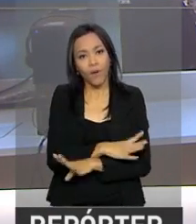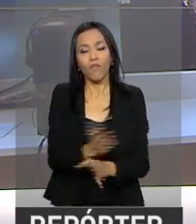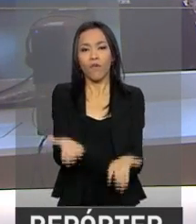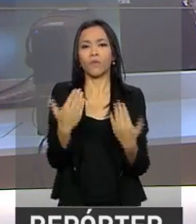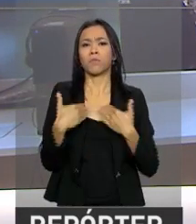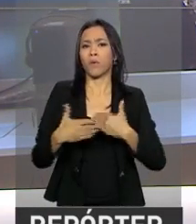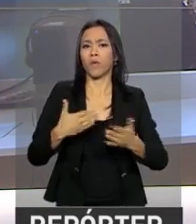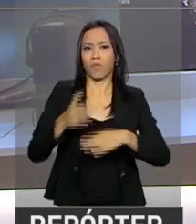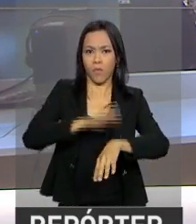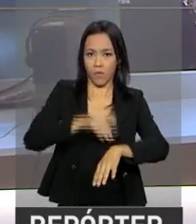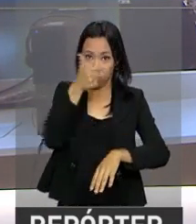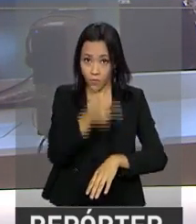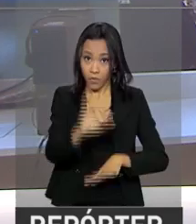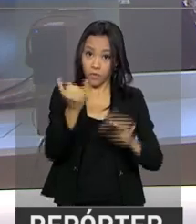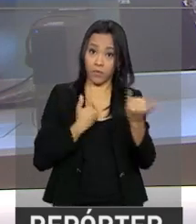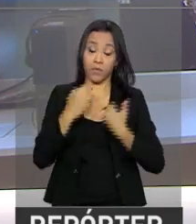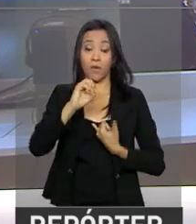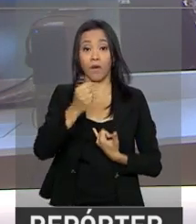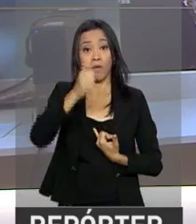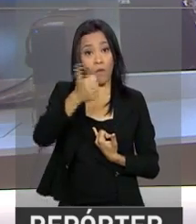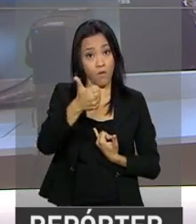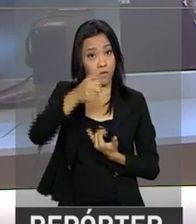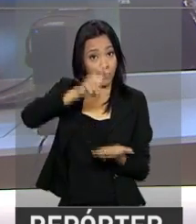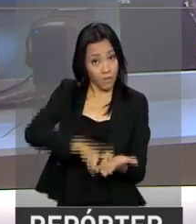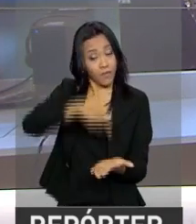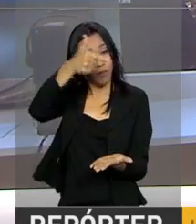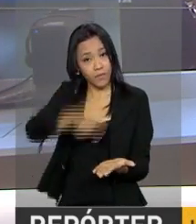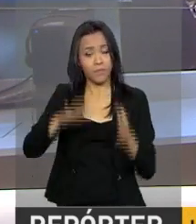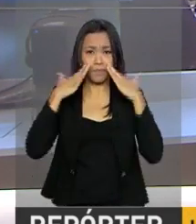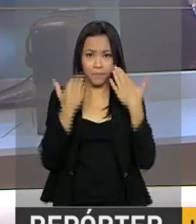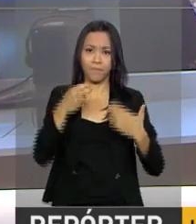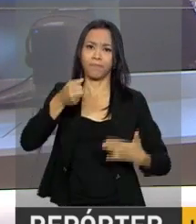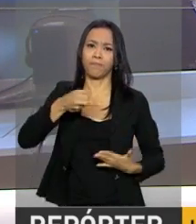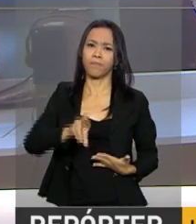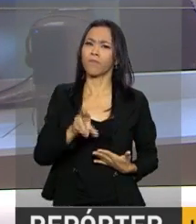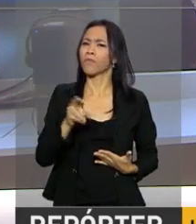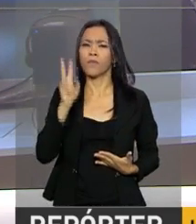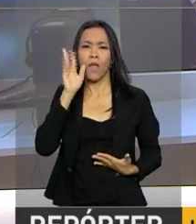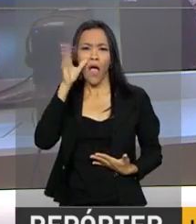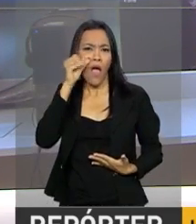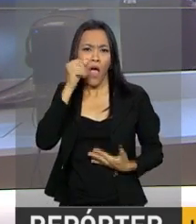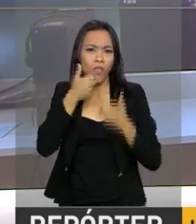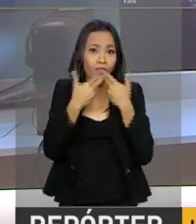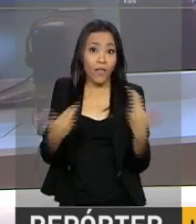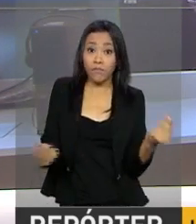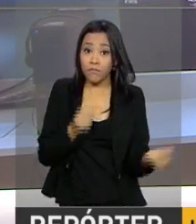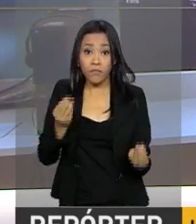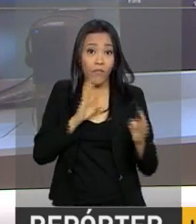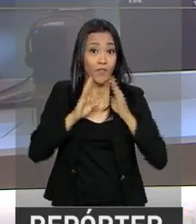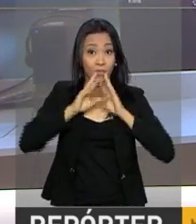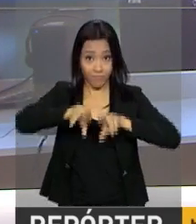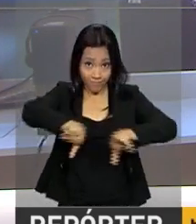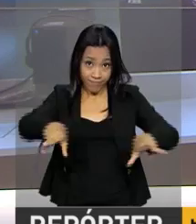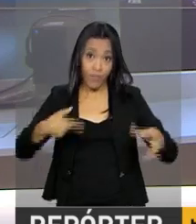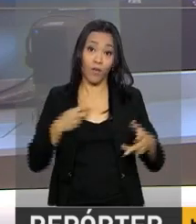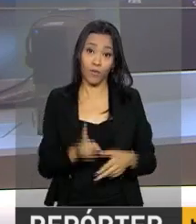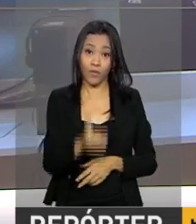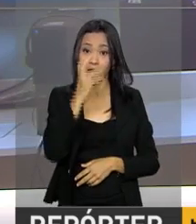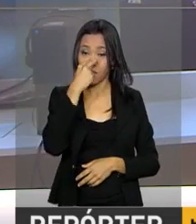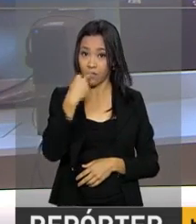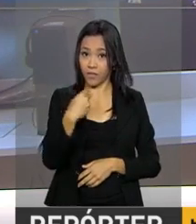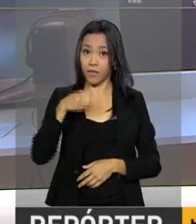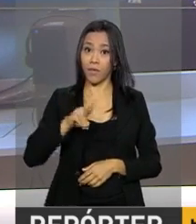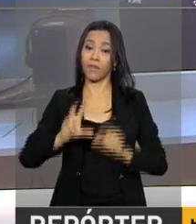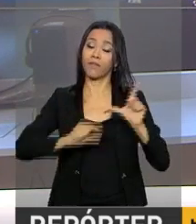outras informações ou às 11 da manhã na próxima edição o repórter nbr veja as novidades também pelas nossas redes sociais continue com a gente